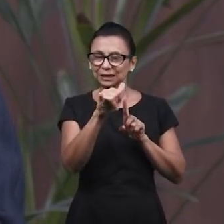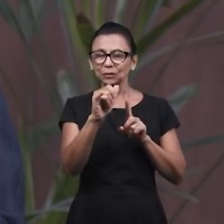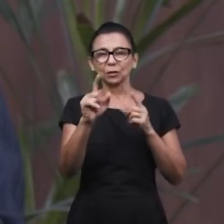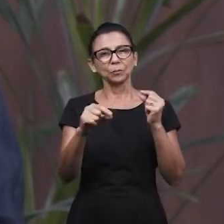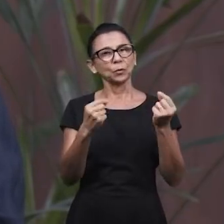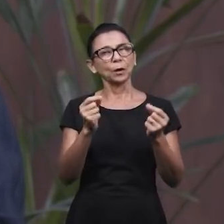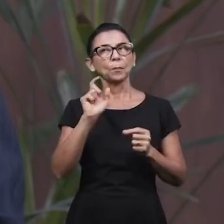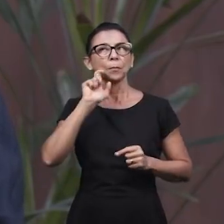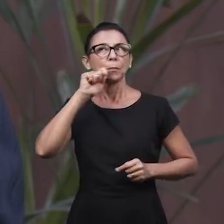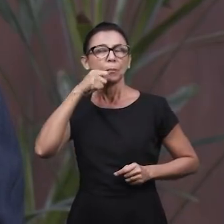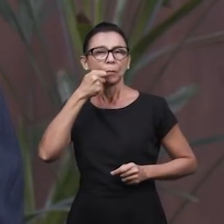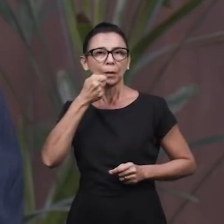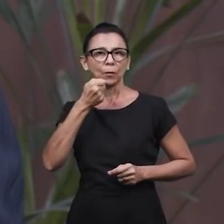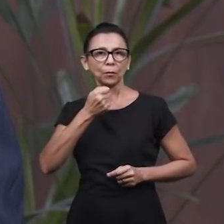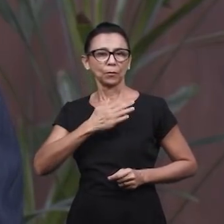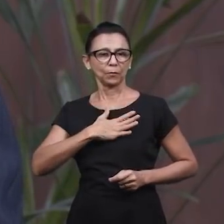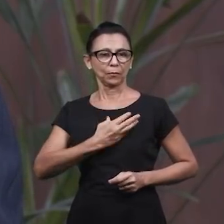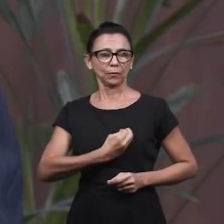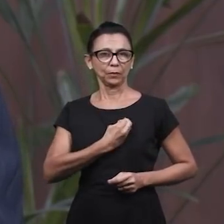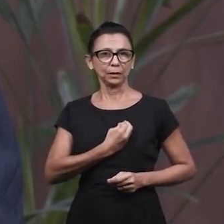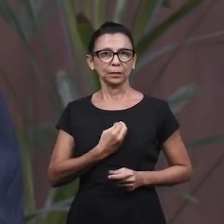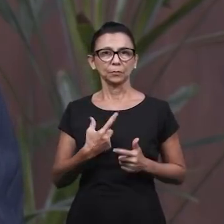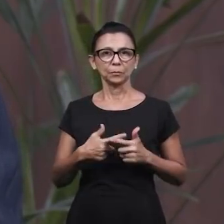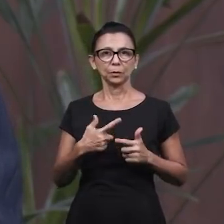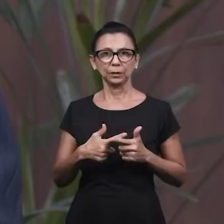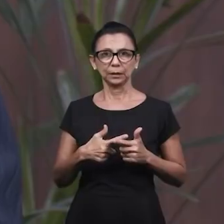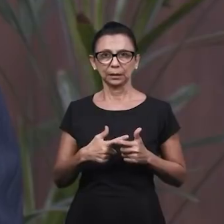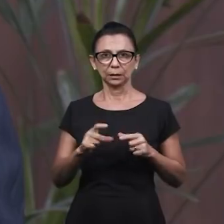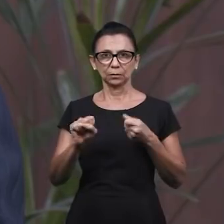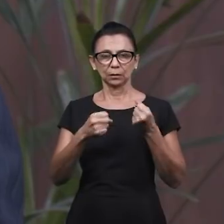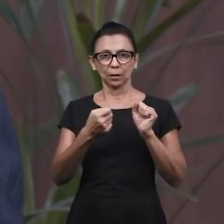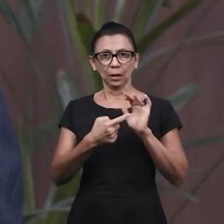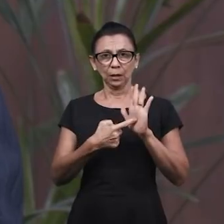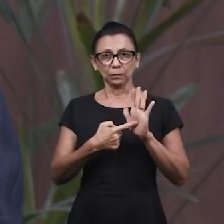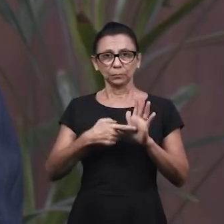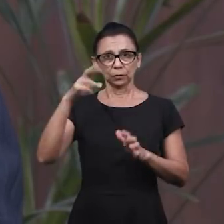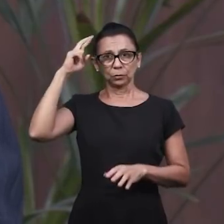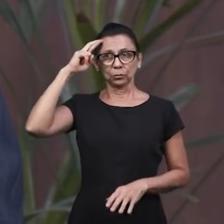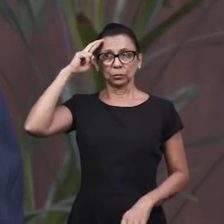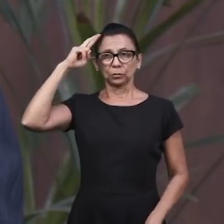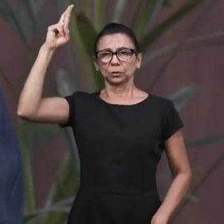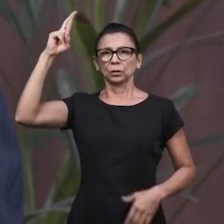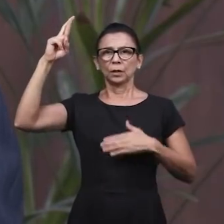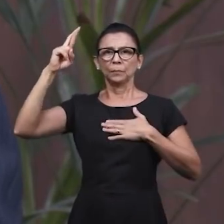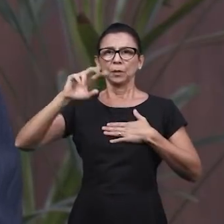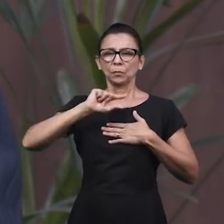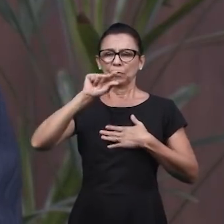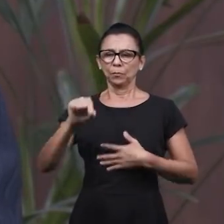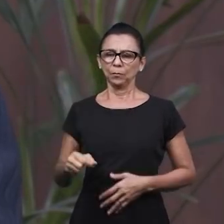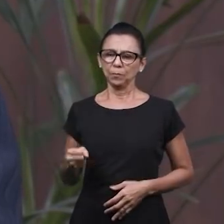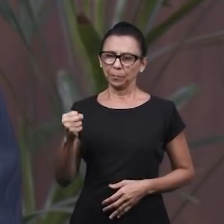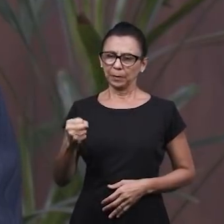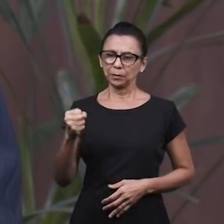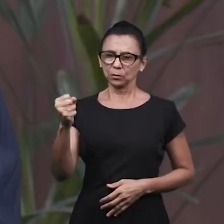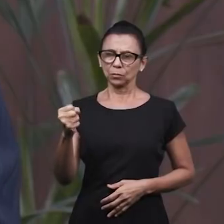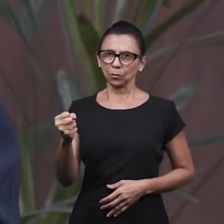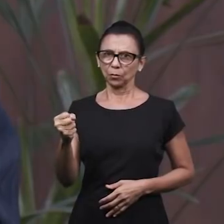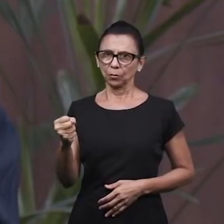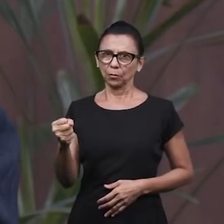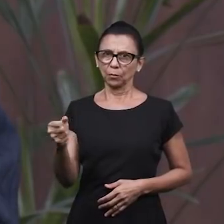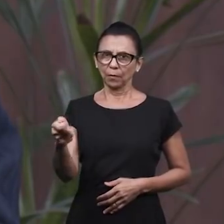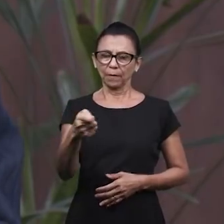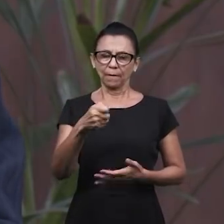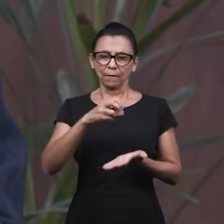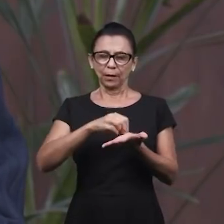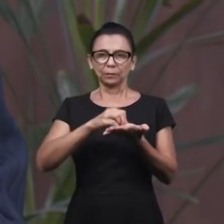pão da vida. Ele fala, o Senhor é meu pastor, nada me faltará. Quem é esse pastor? Aí ele começa a detalhar, né? Ele me